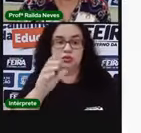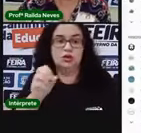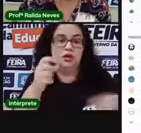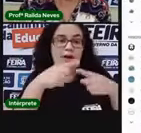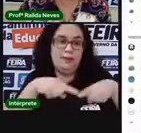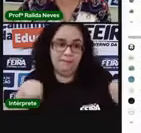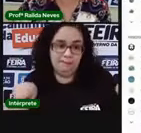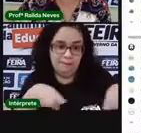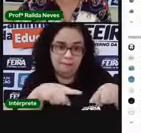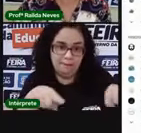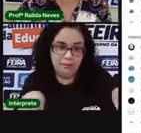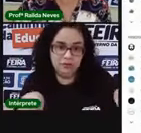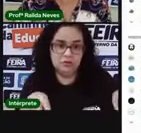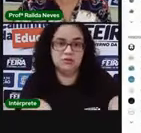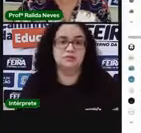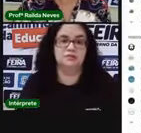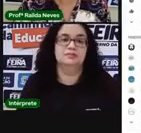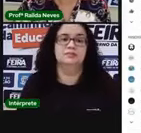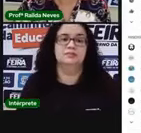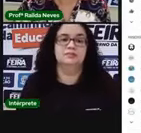para a gente.